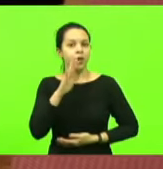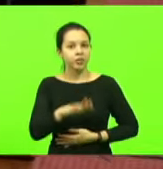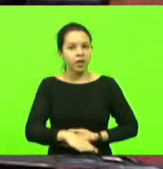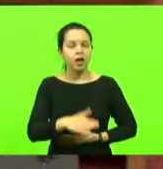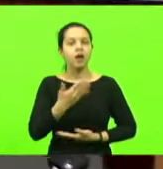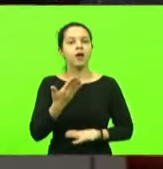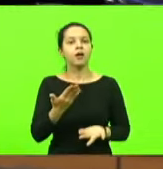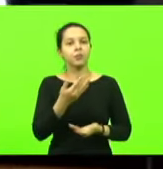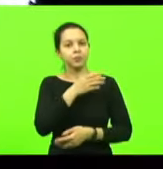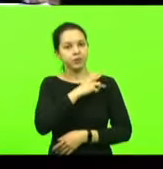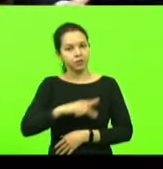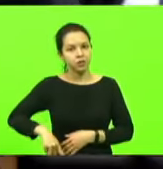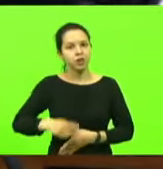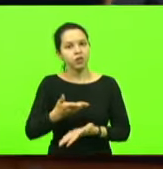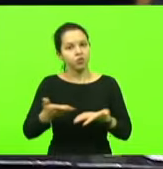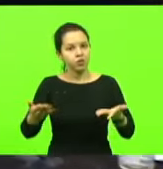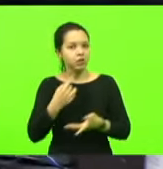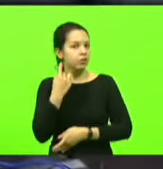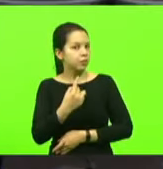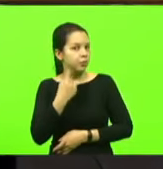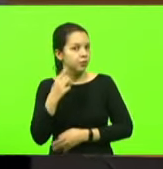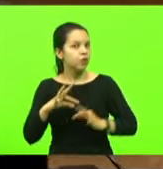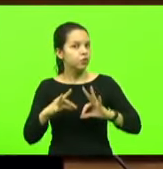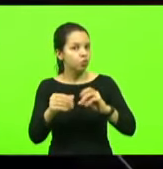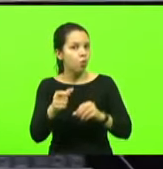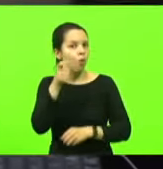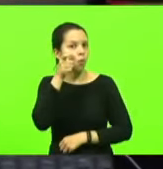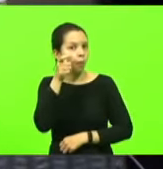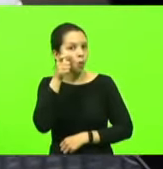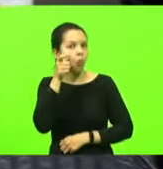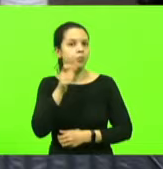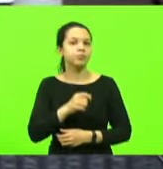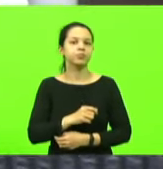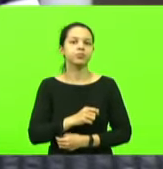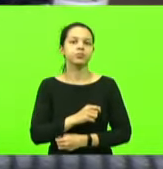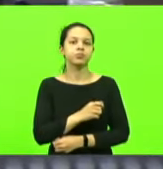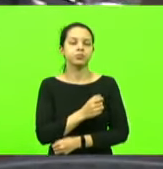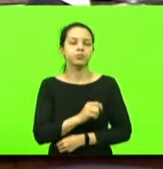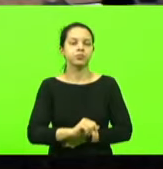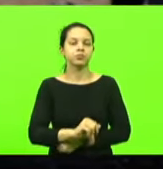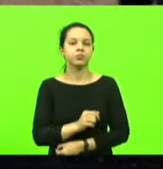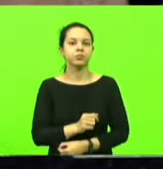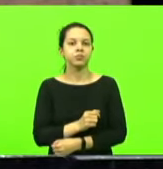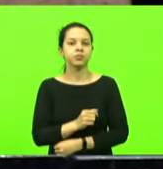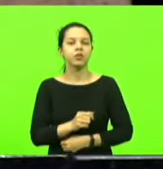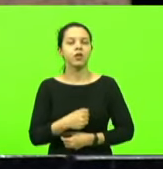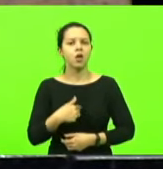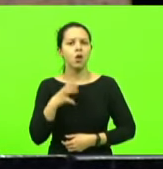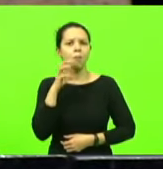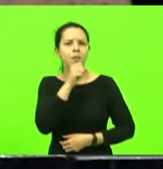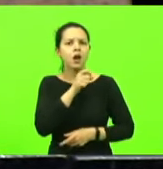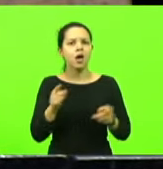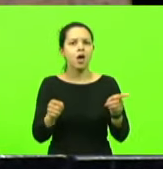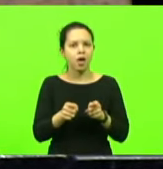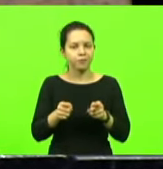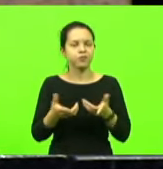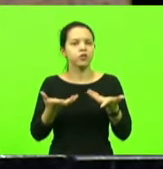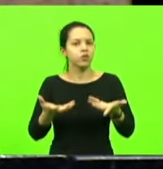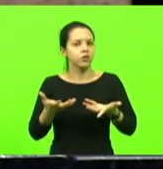demais colegas, a todos que estão nos assistindo. De uma maneira bem breve aqui, eu gostaria de